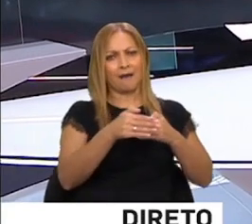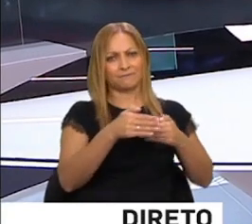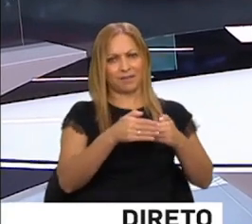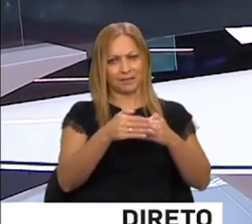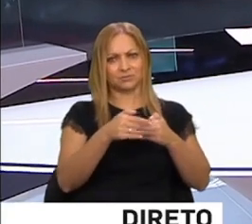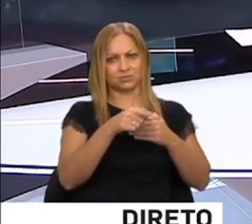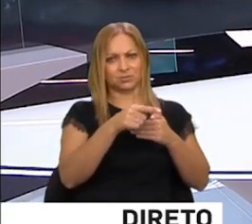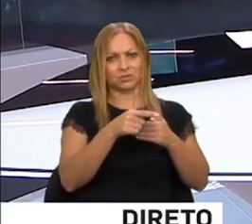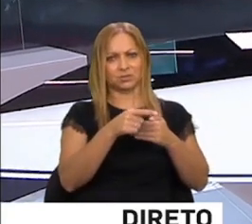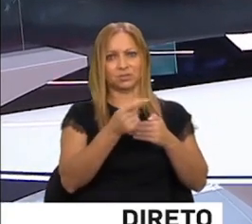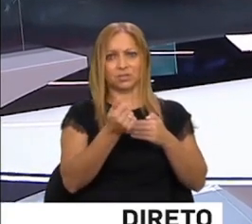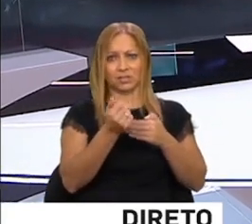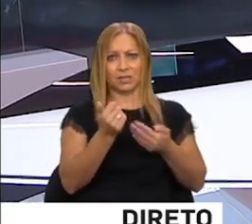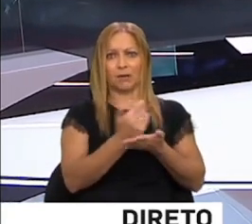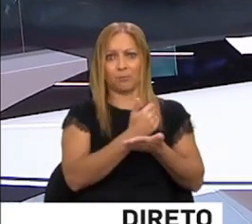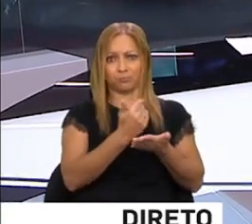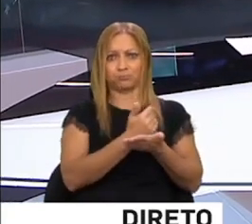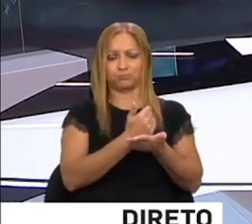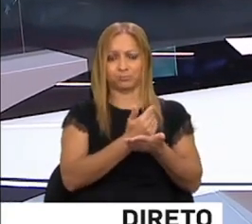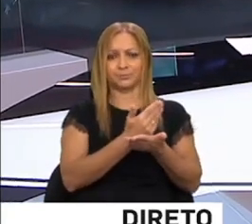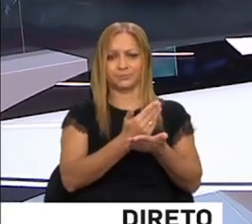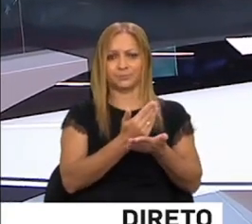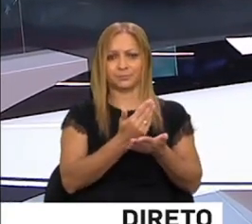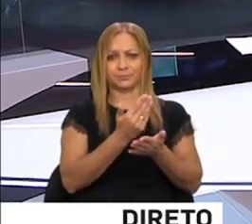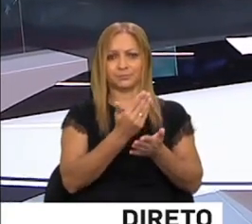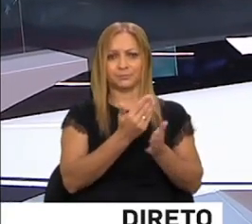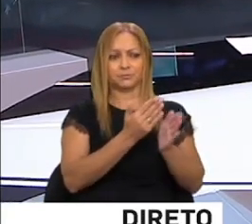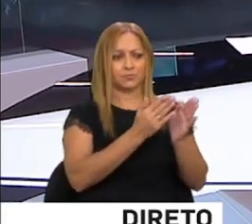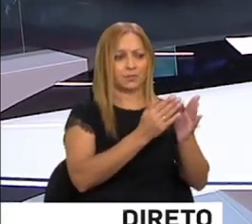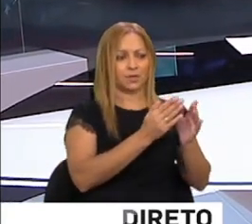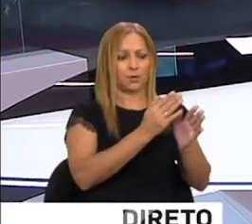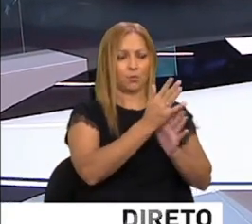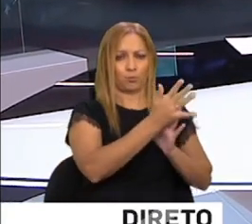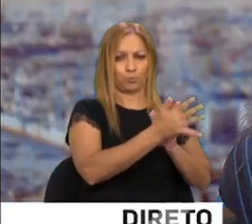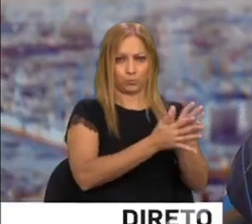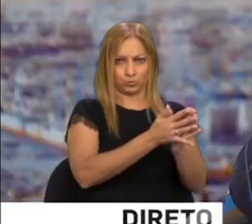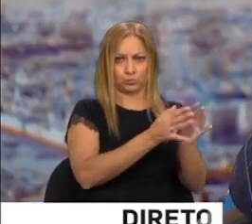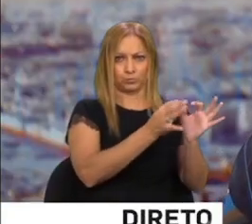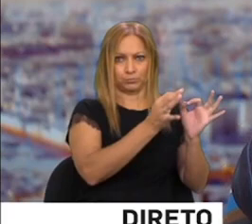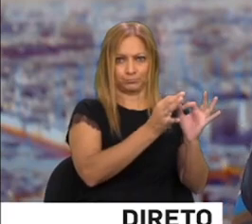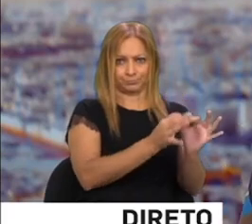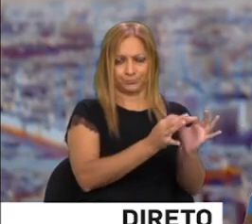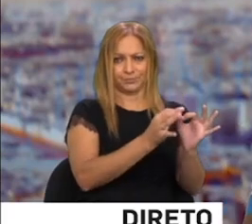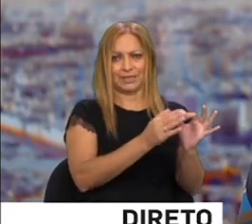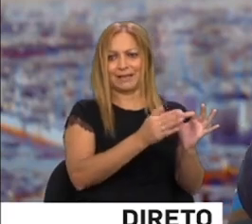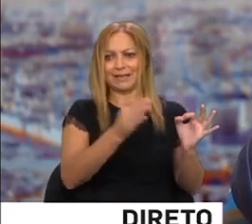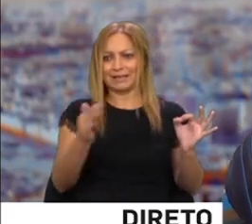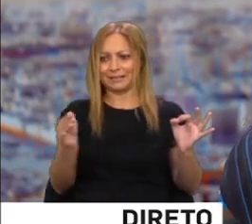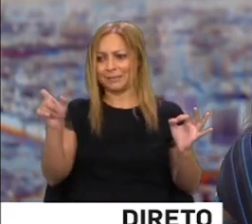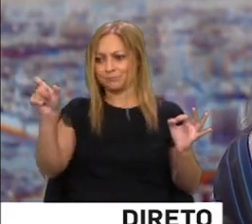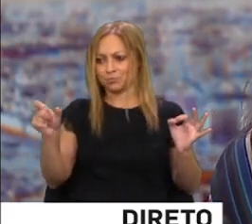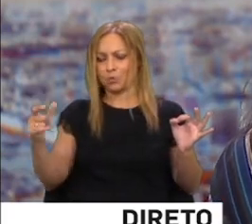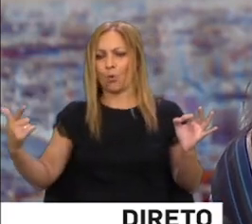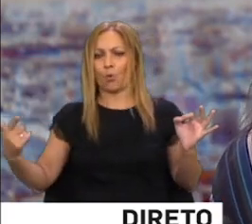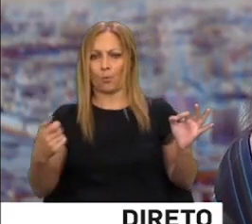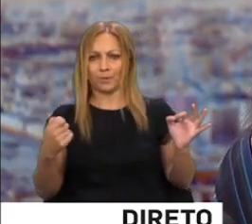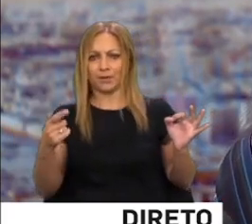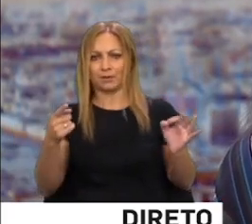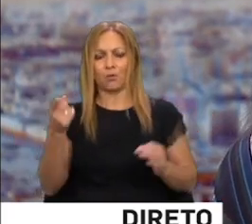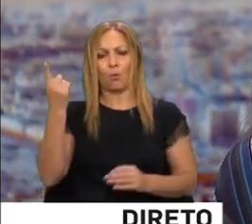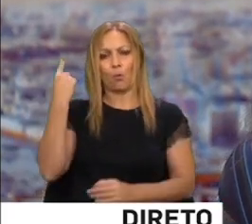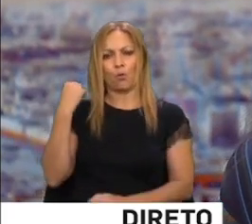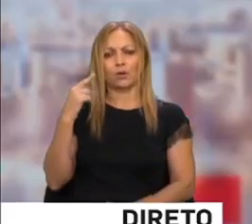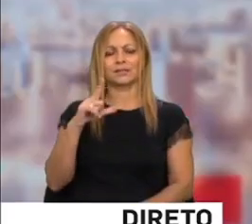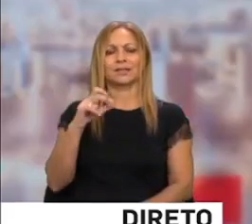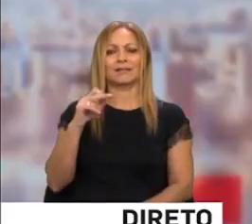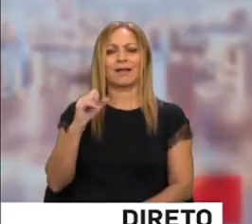cadeia desde do do produto em bruto até ao consumidor final e aquilo que vimos ontem da senhora Cristina de lacave